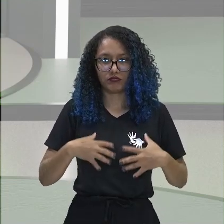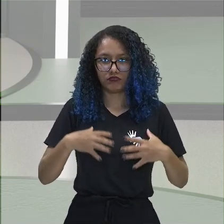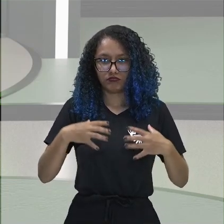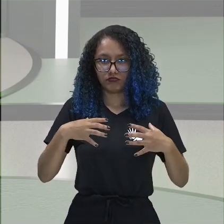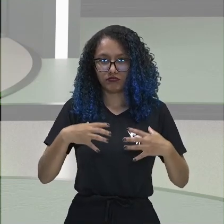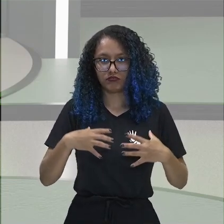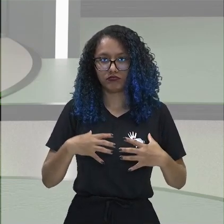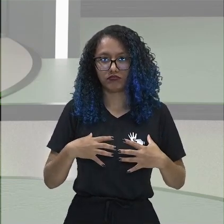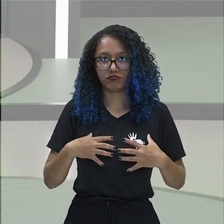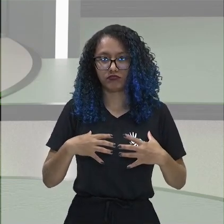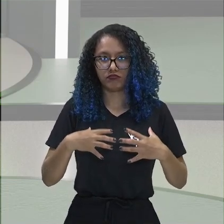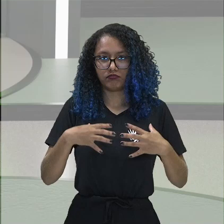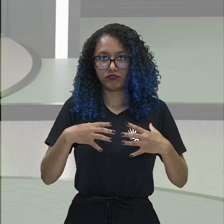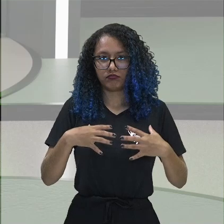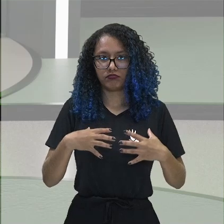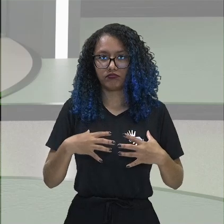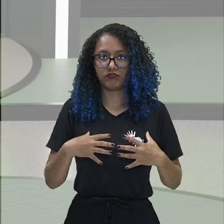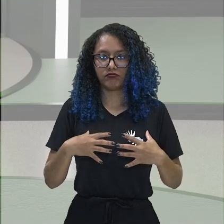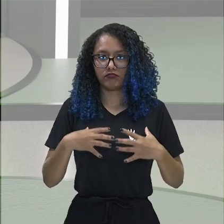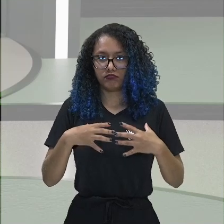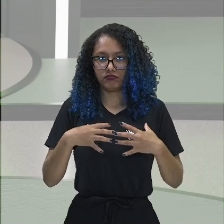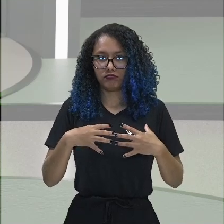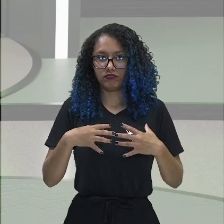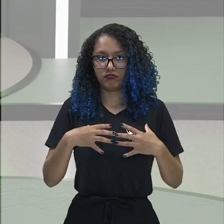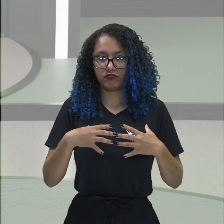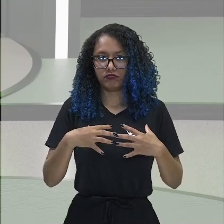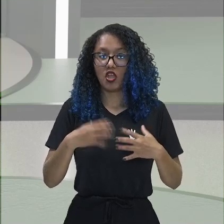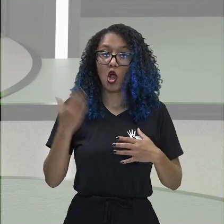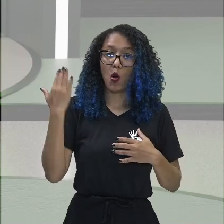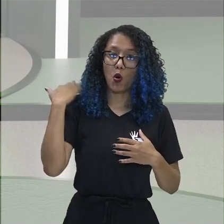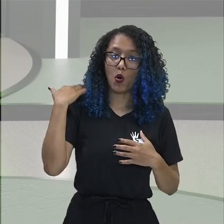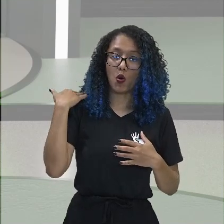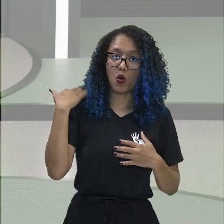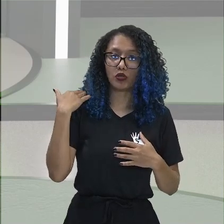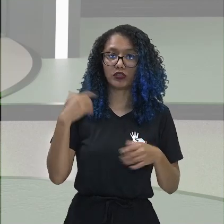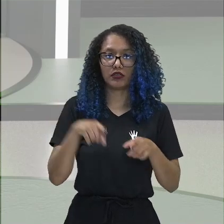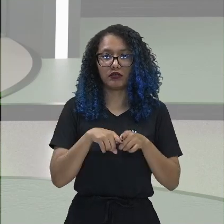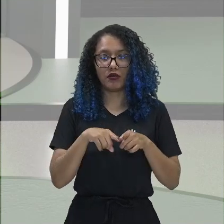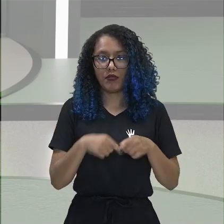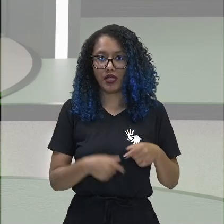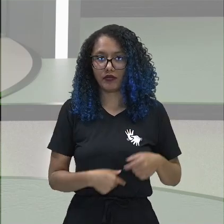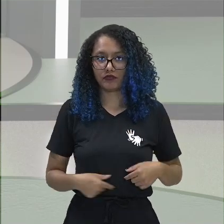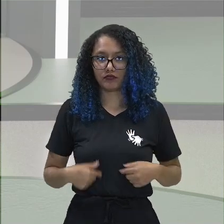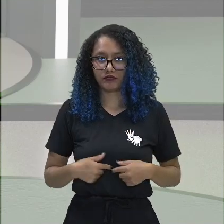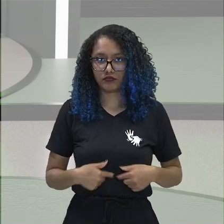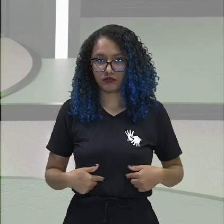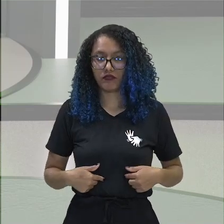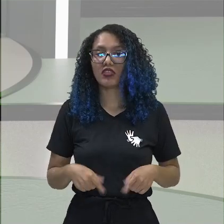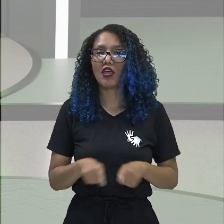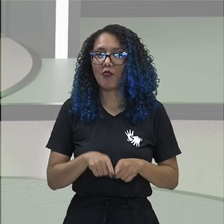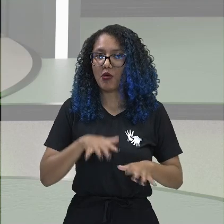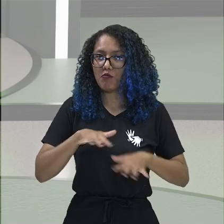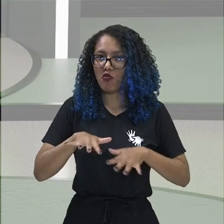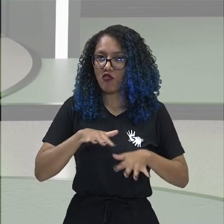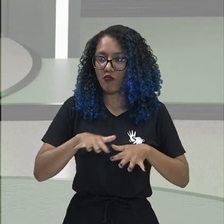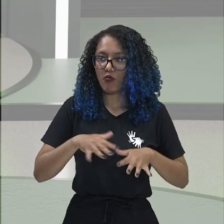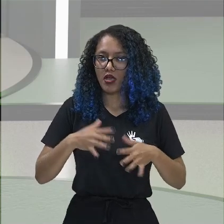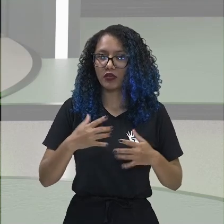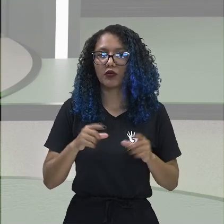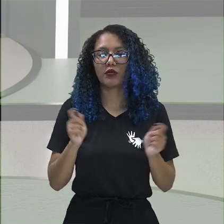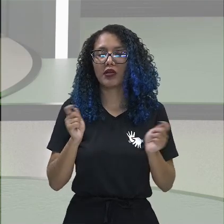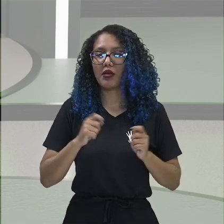dos músculos intercostais e também do diafragma acontecendo, tá? Onde vai permitir